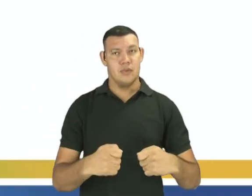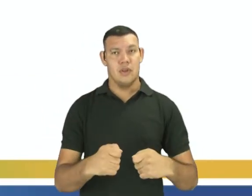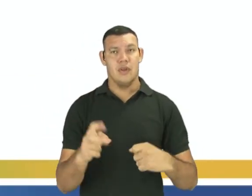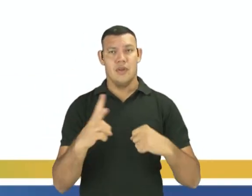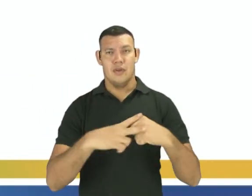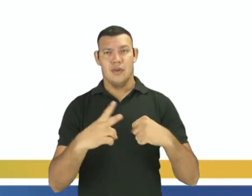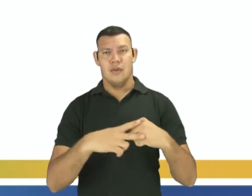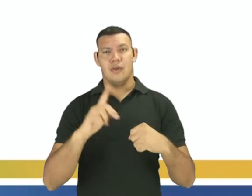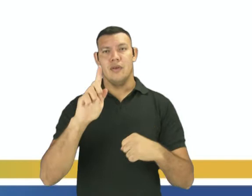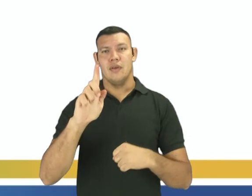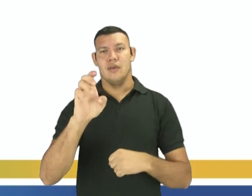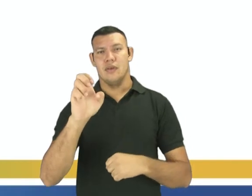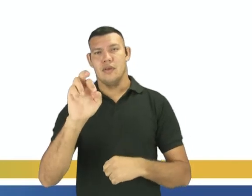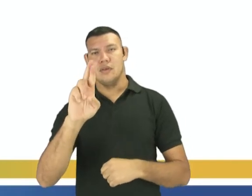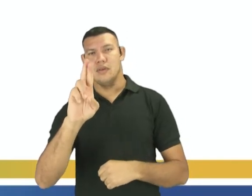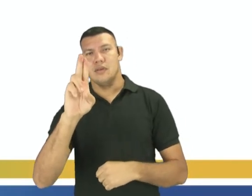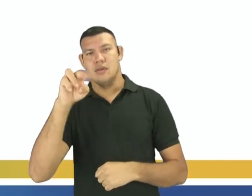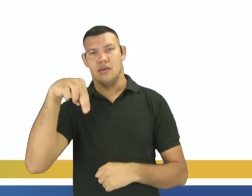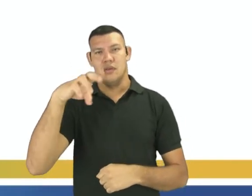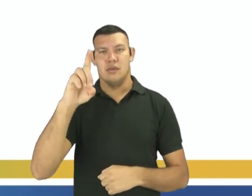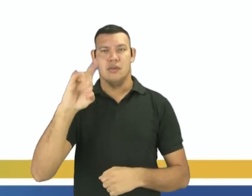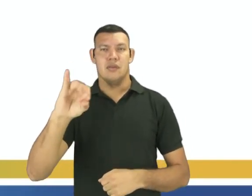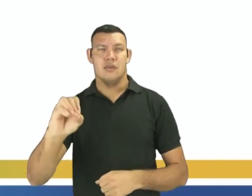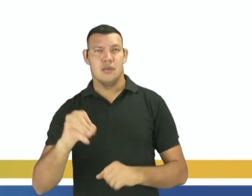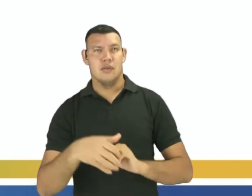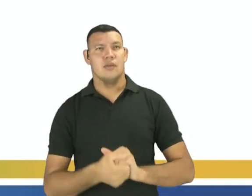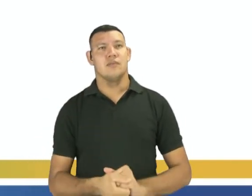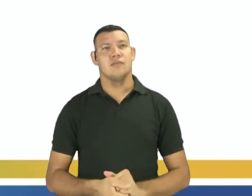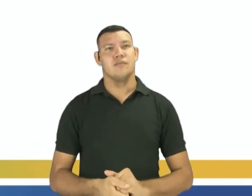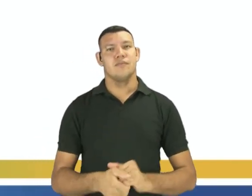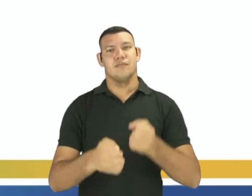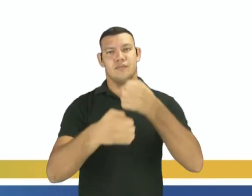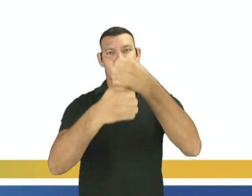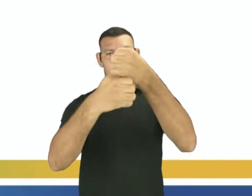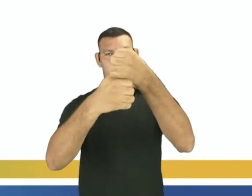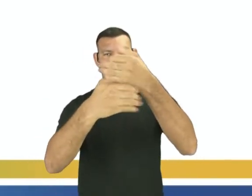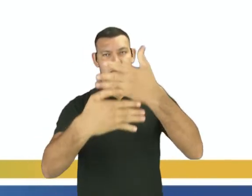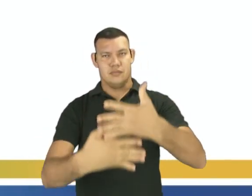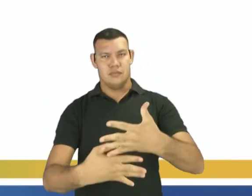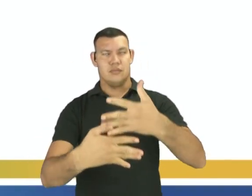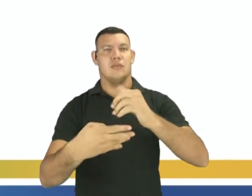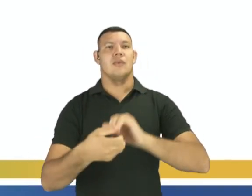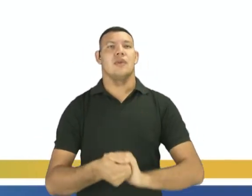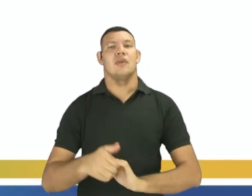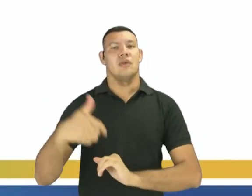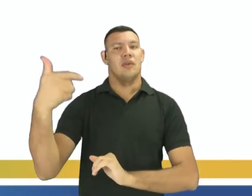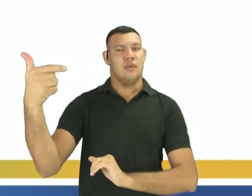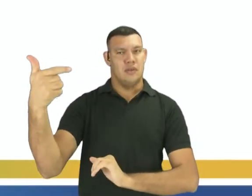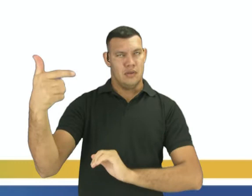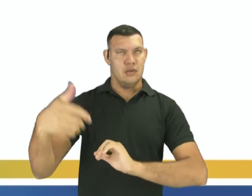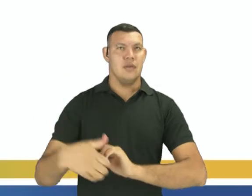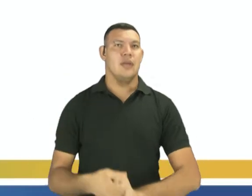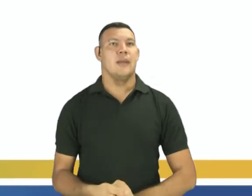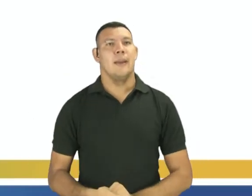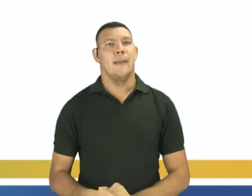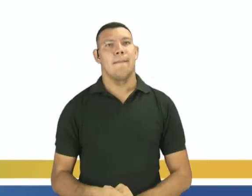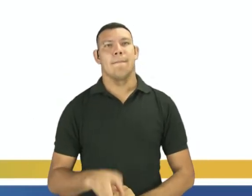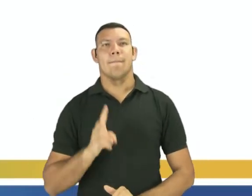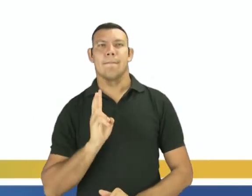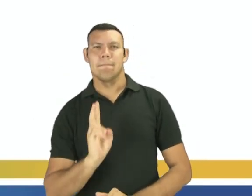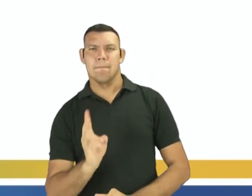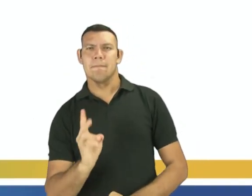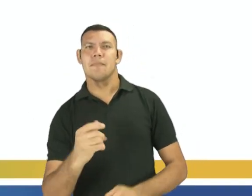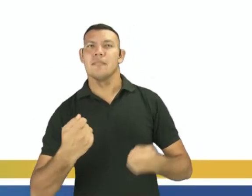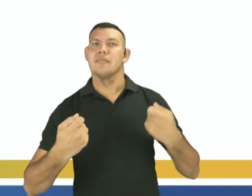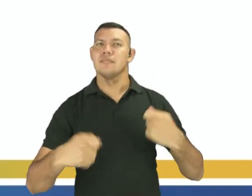Lista 2, são verbos que sempre vão exigir, né, que o próximo verbo seja no infinitivo. Eu tenho